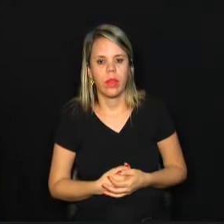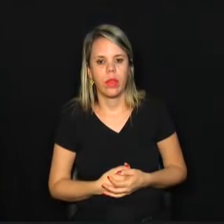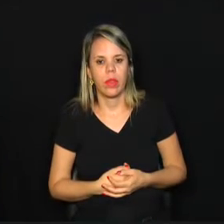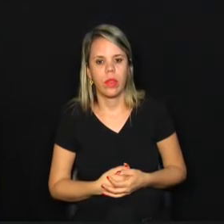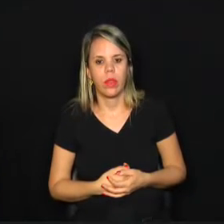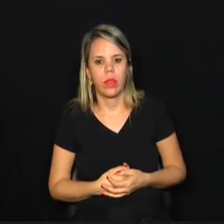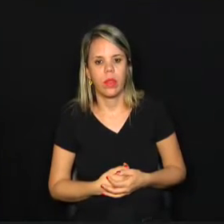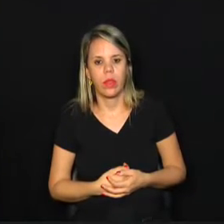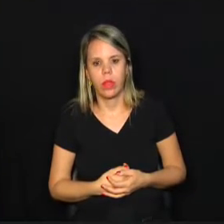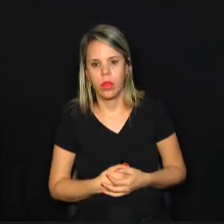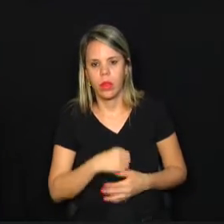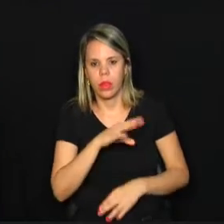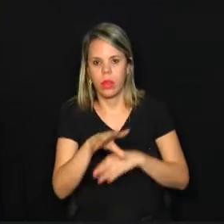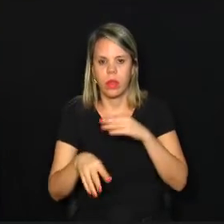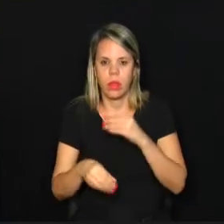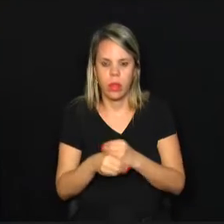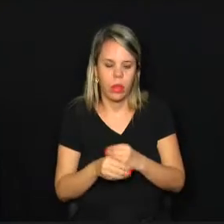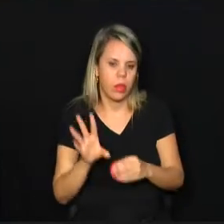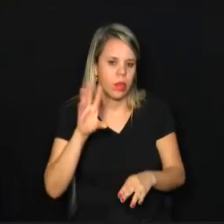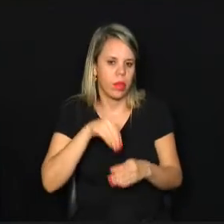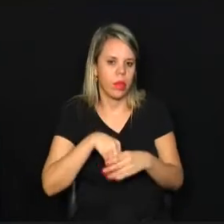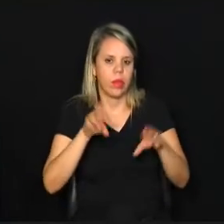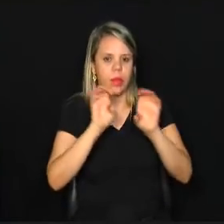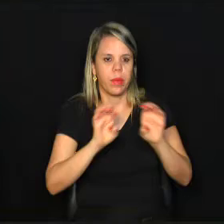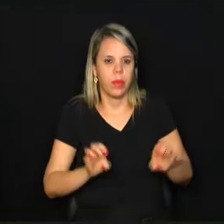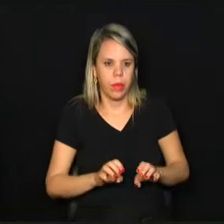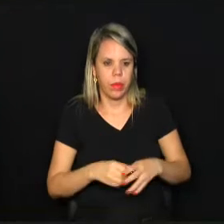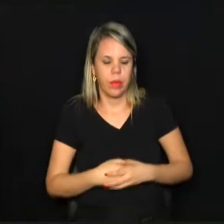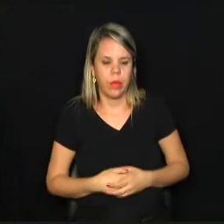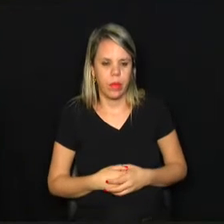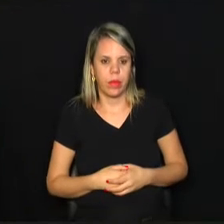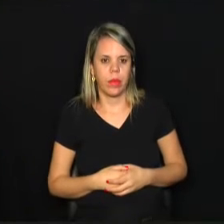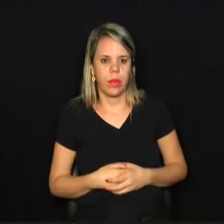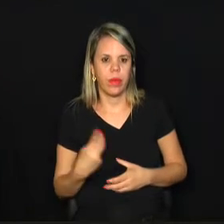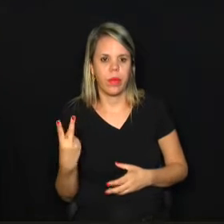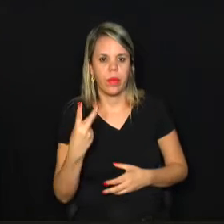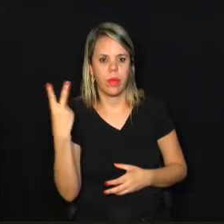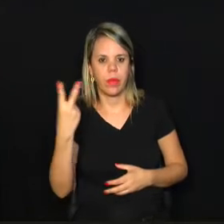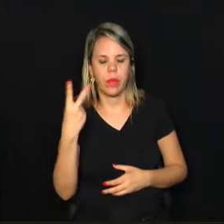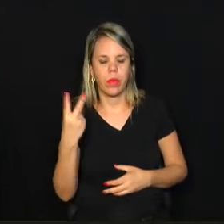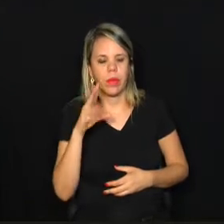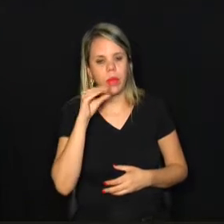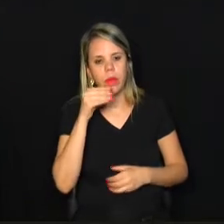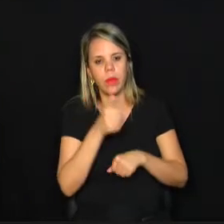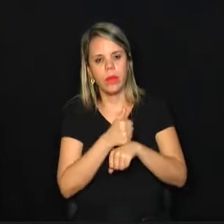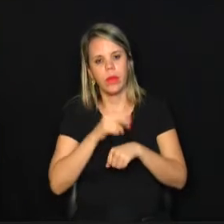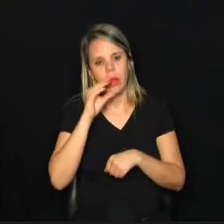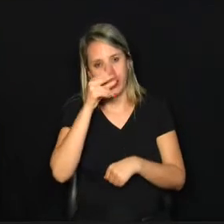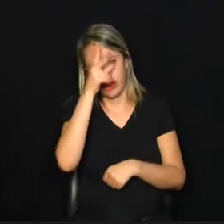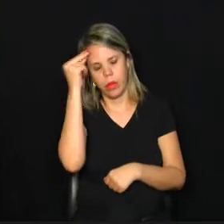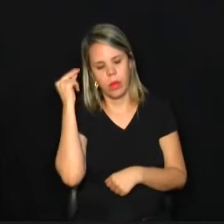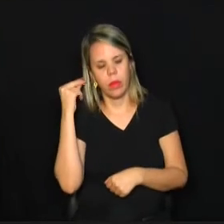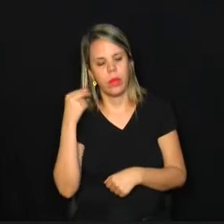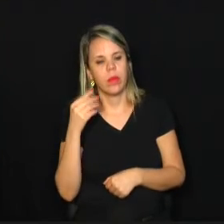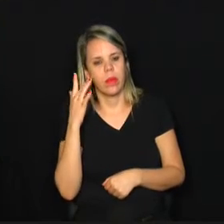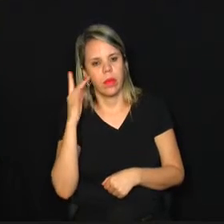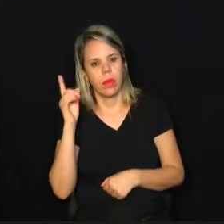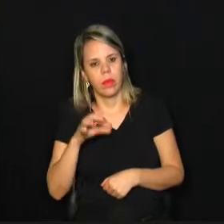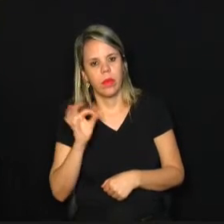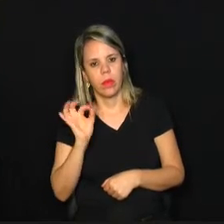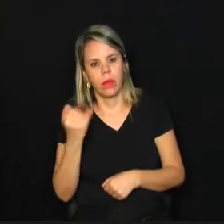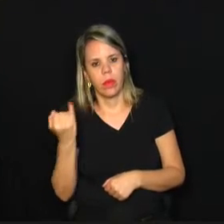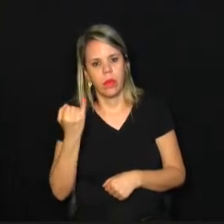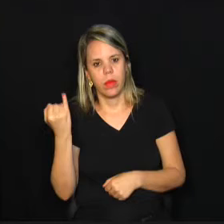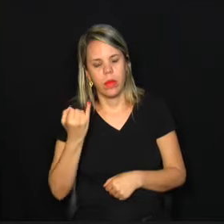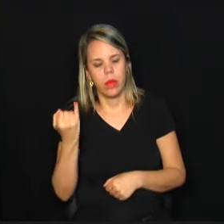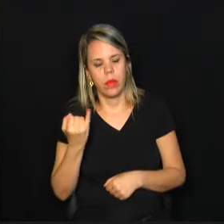que fosse incorporado dentro de uma estrutura prevendo e valorizando o funcionalismo público municipal. Acho isso absolutamente importante